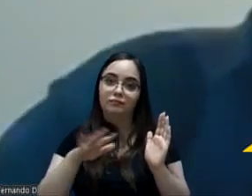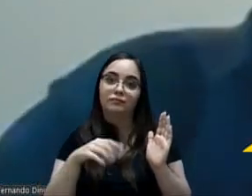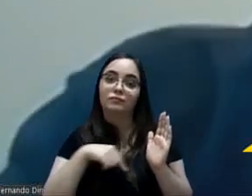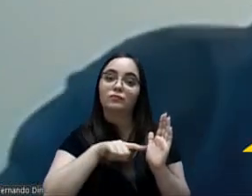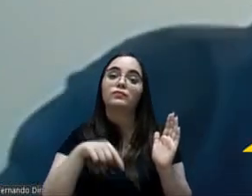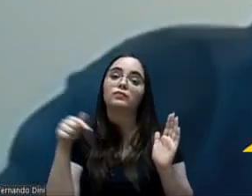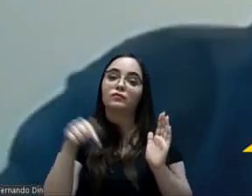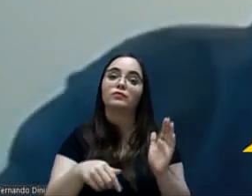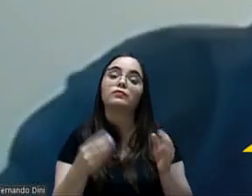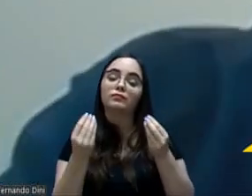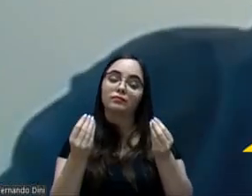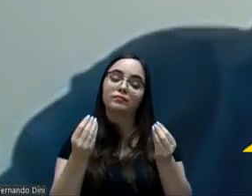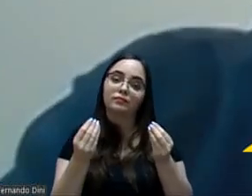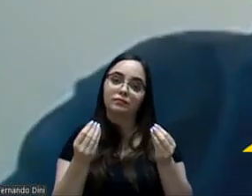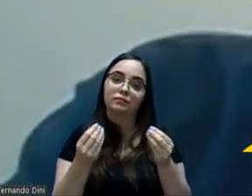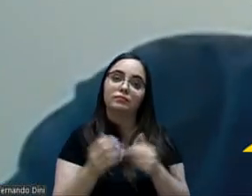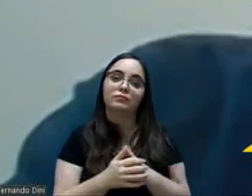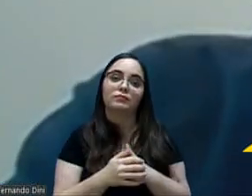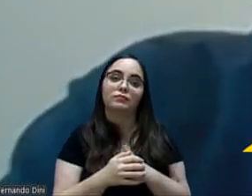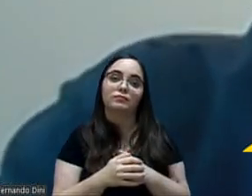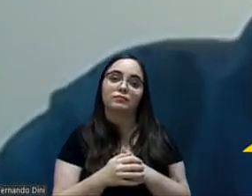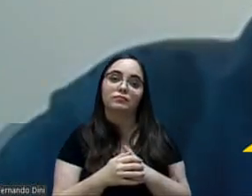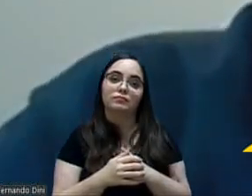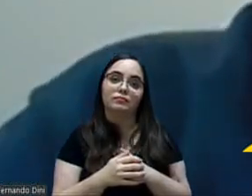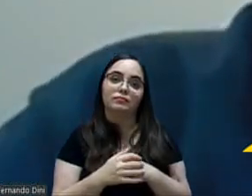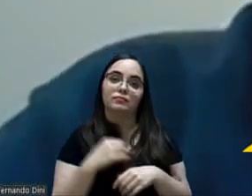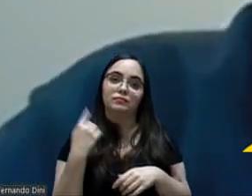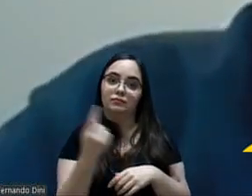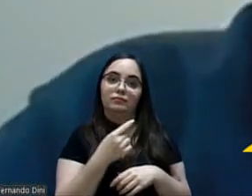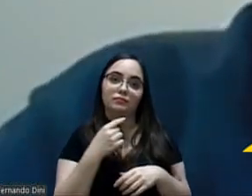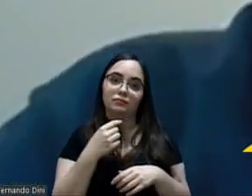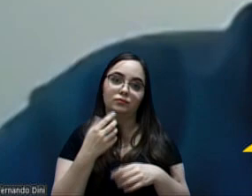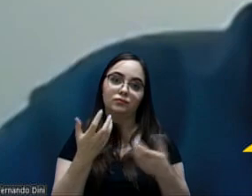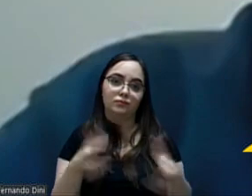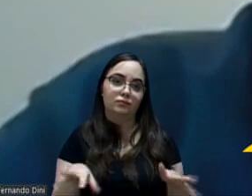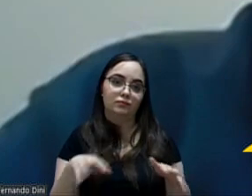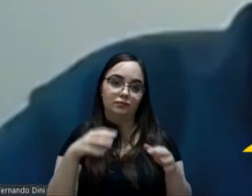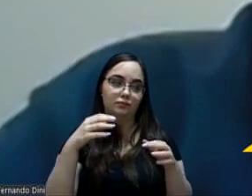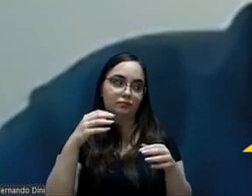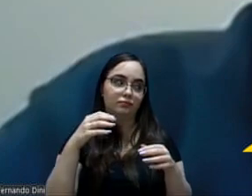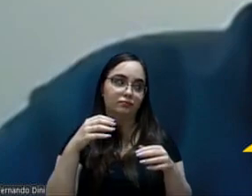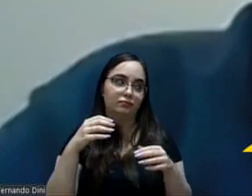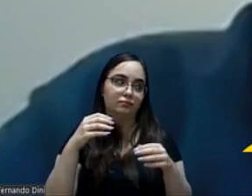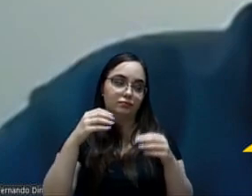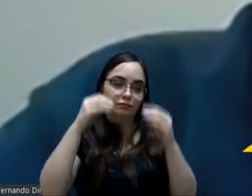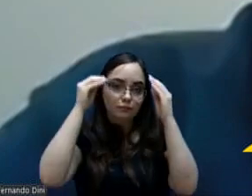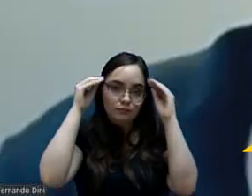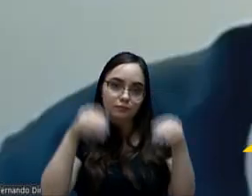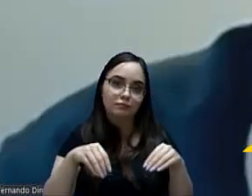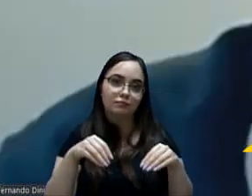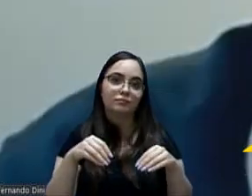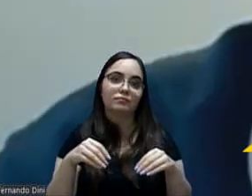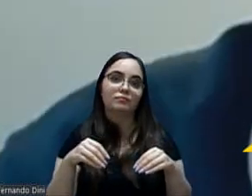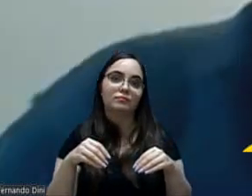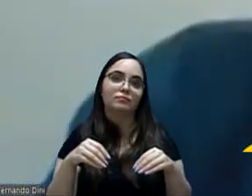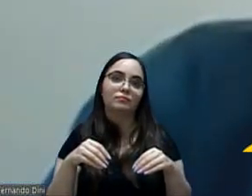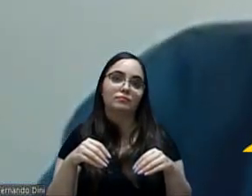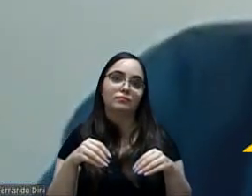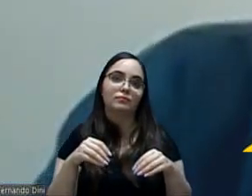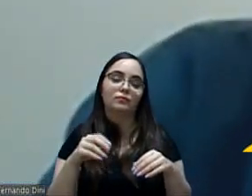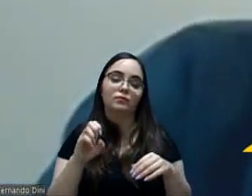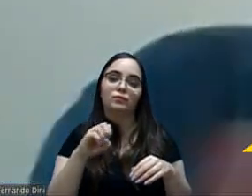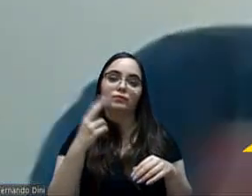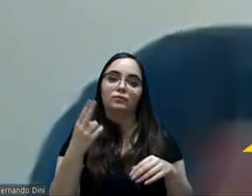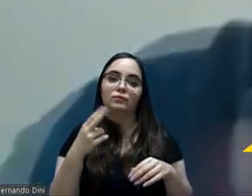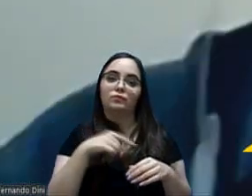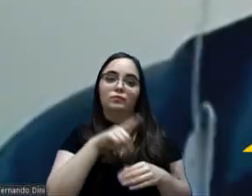viemos e que nós não vamos deixar de se comprometer não com o certo e não com o